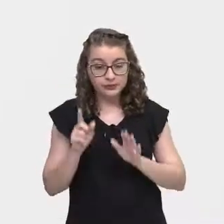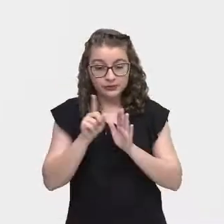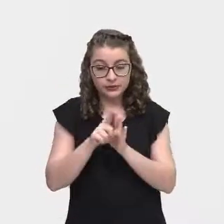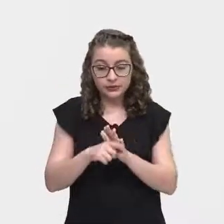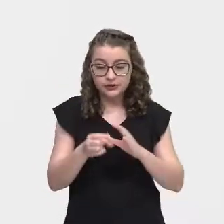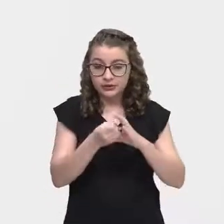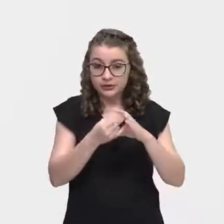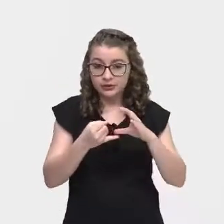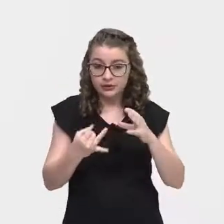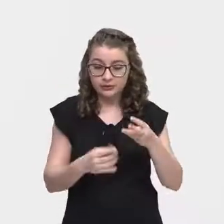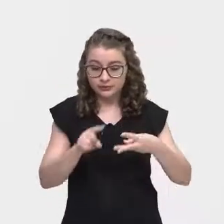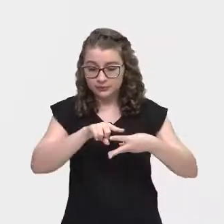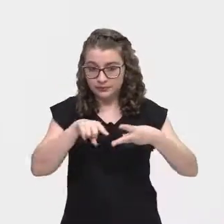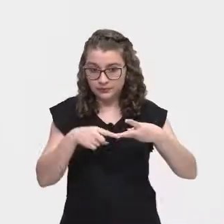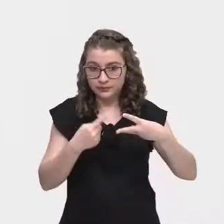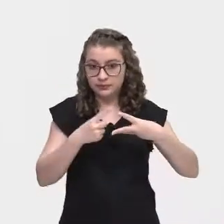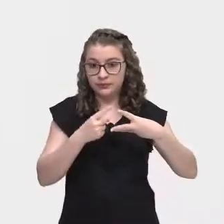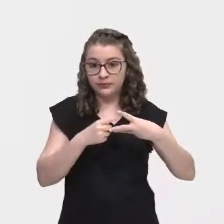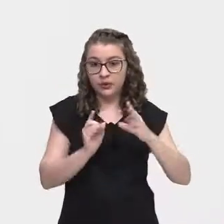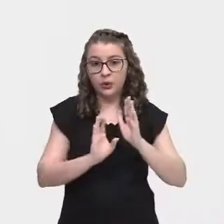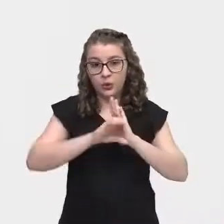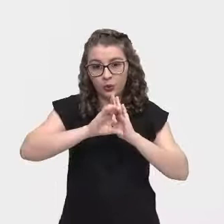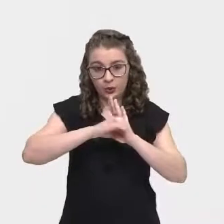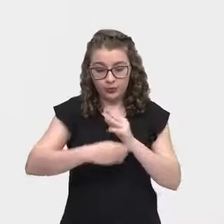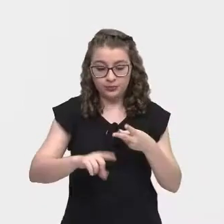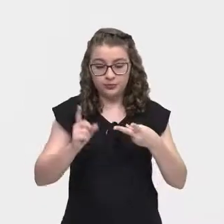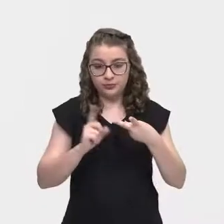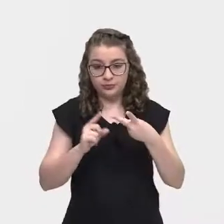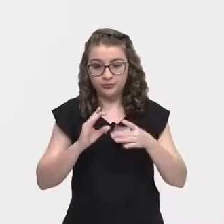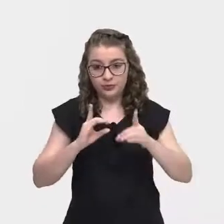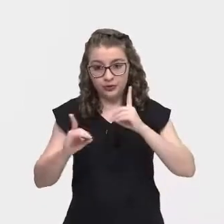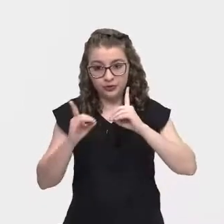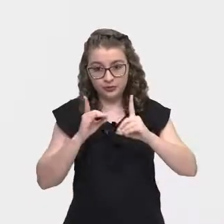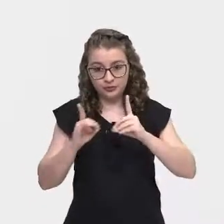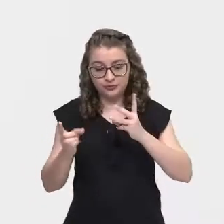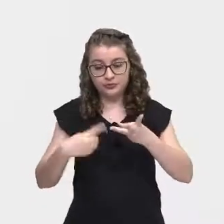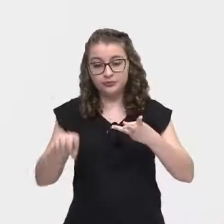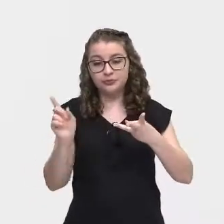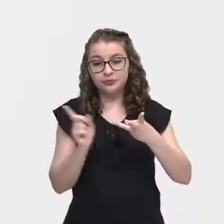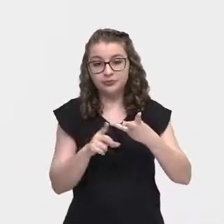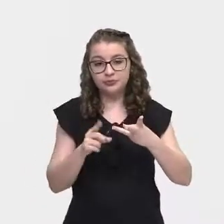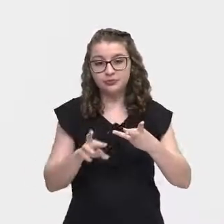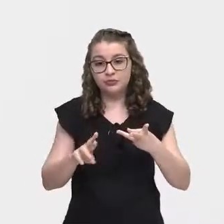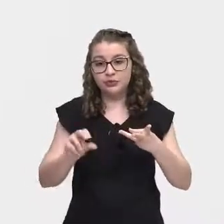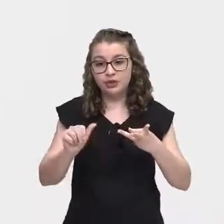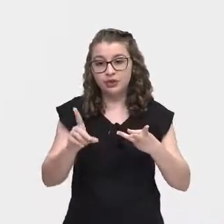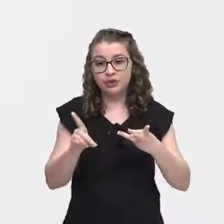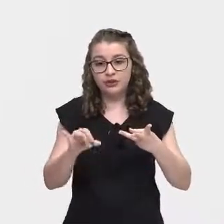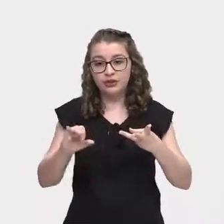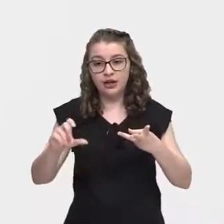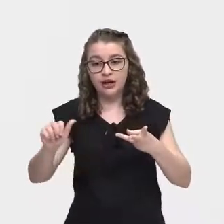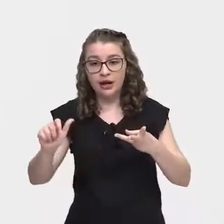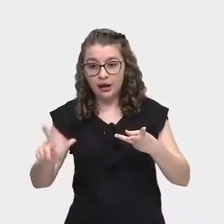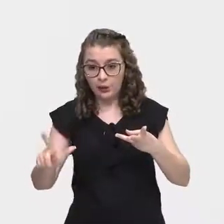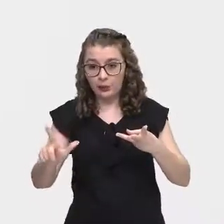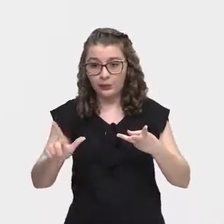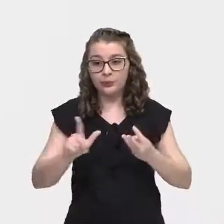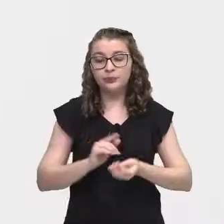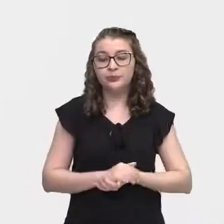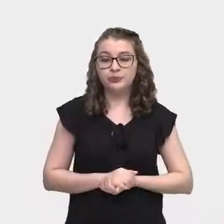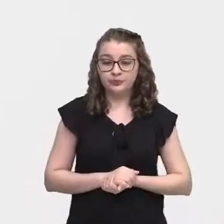o seu caráter conceitual, o seu caráter dialógico e o seu caráter de uma crítica